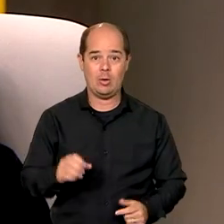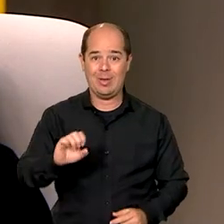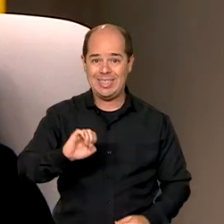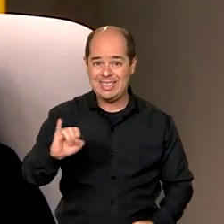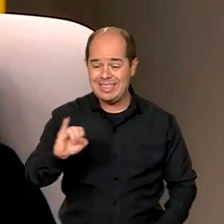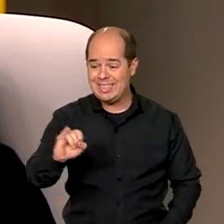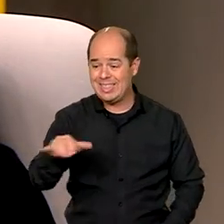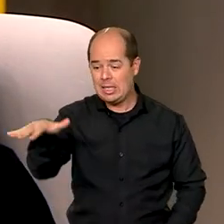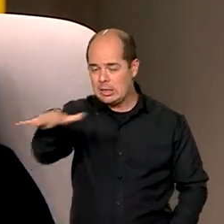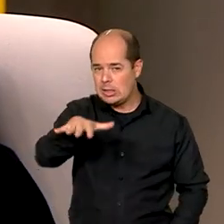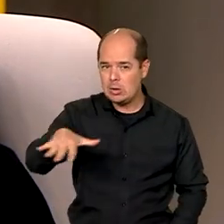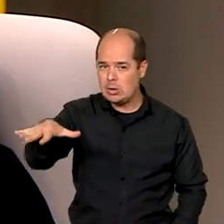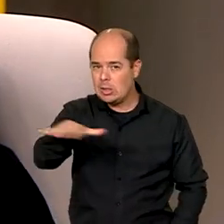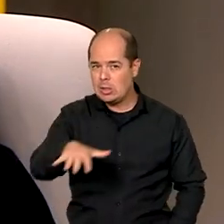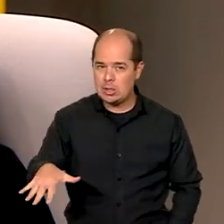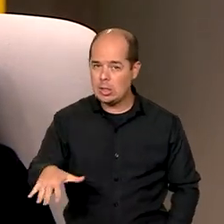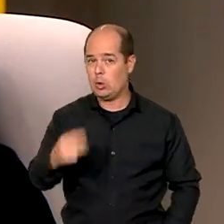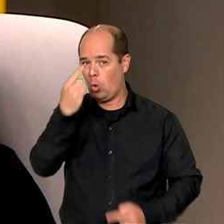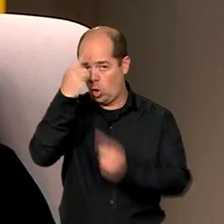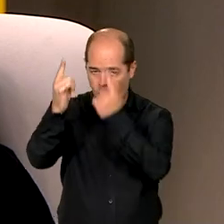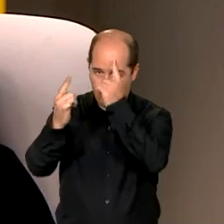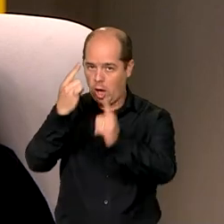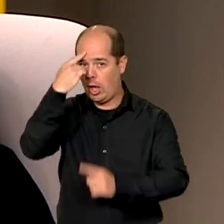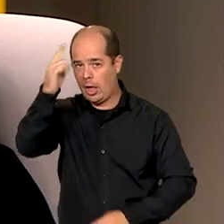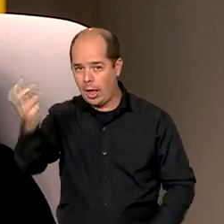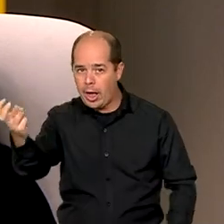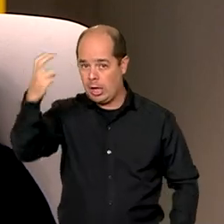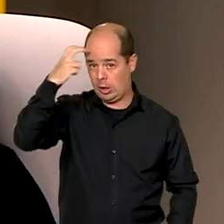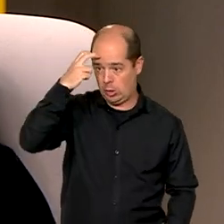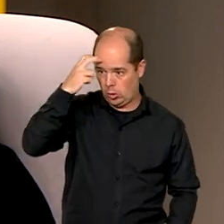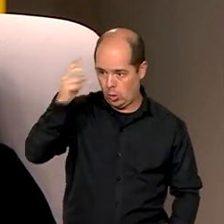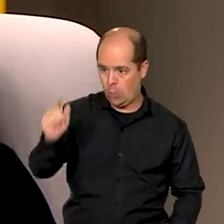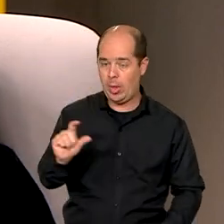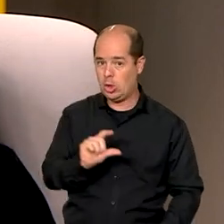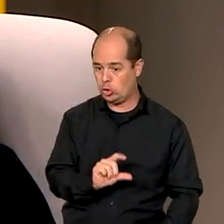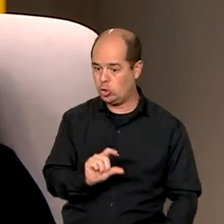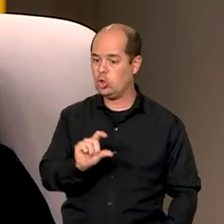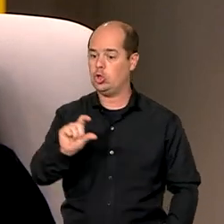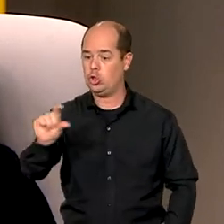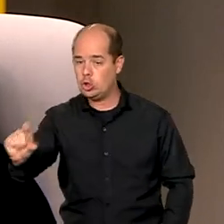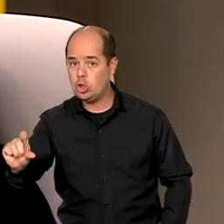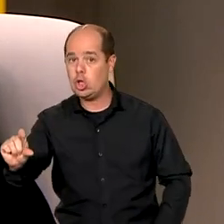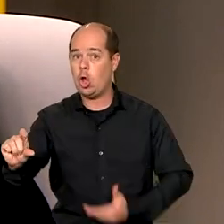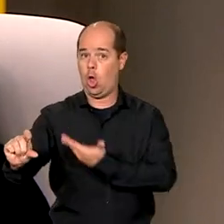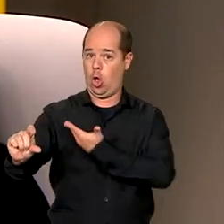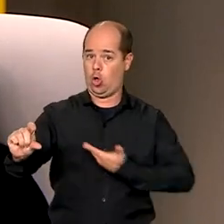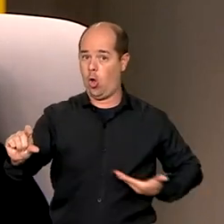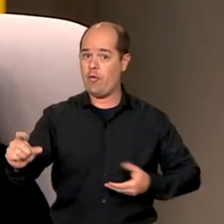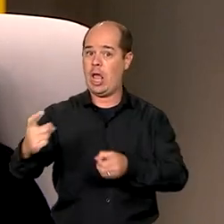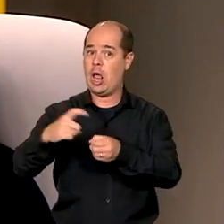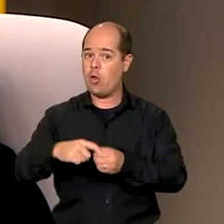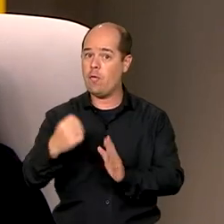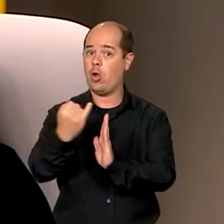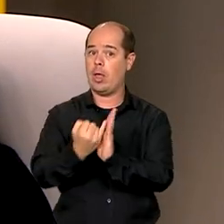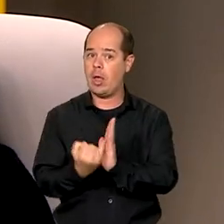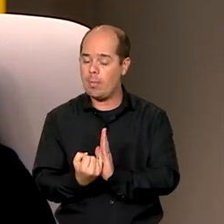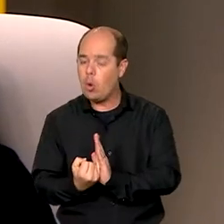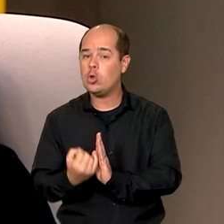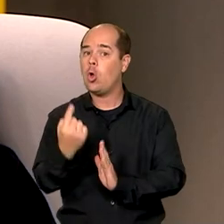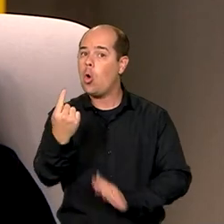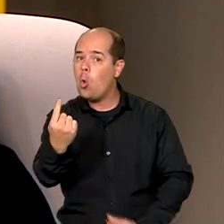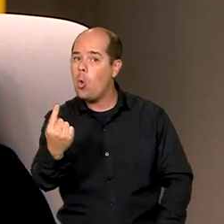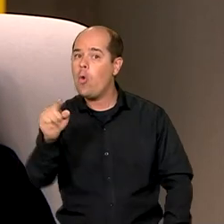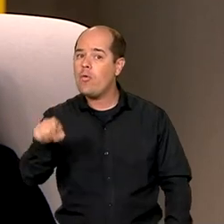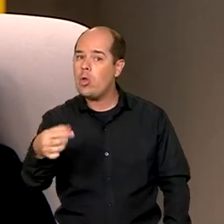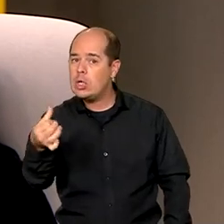economia criativa, para cada real investido, você tem um retorno para o governo federal a nível de imposto de 1,6. Como